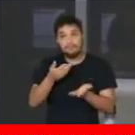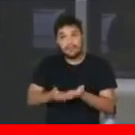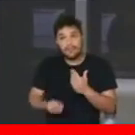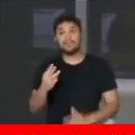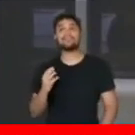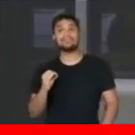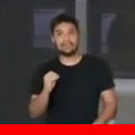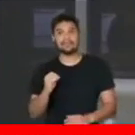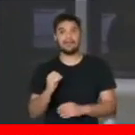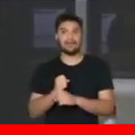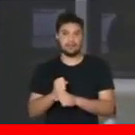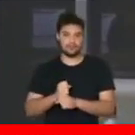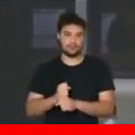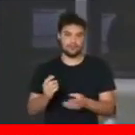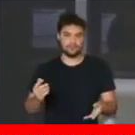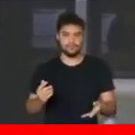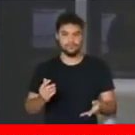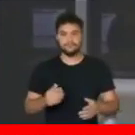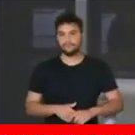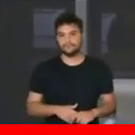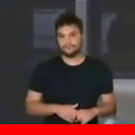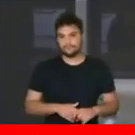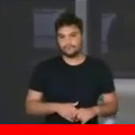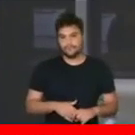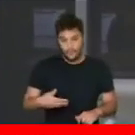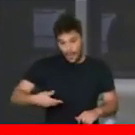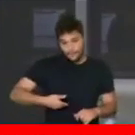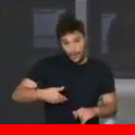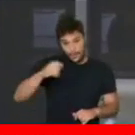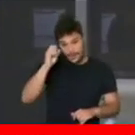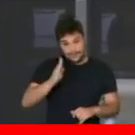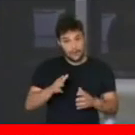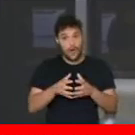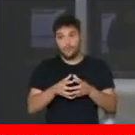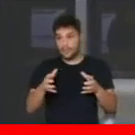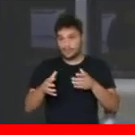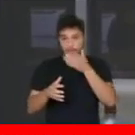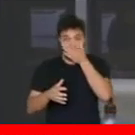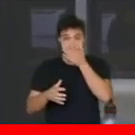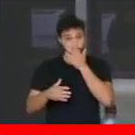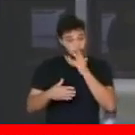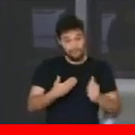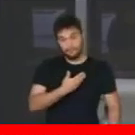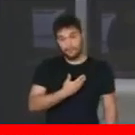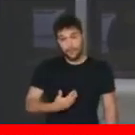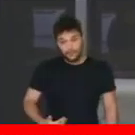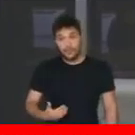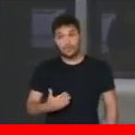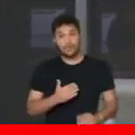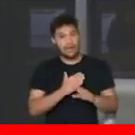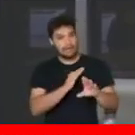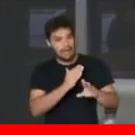Kubitschek. Com a escalada de fome no Brasil, governo destrói programa